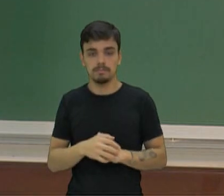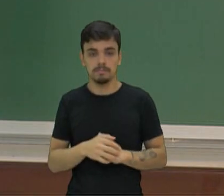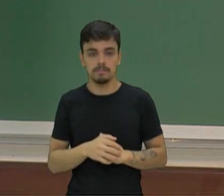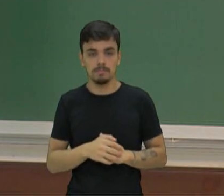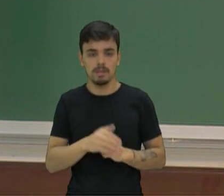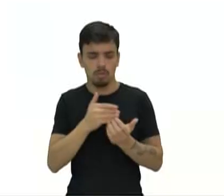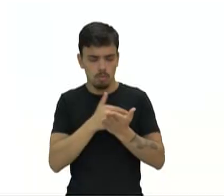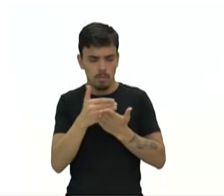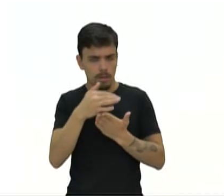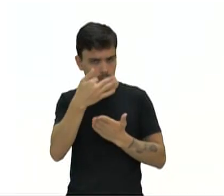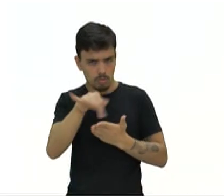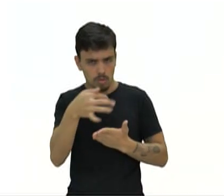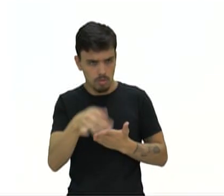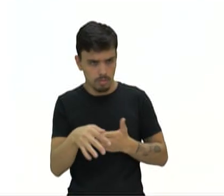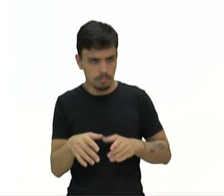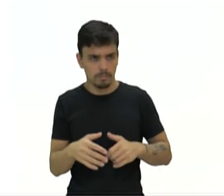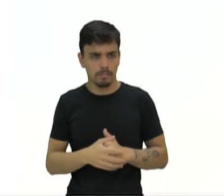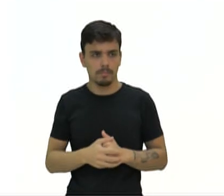das contrações,